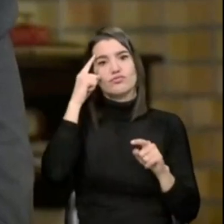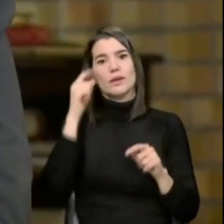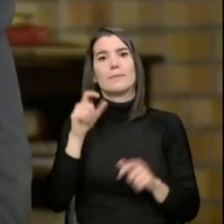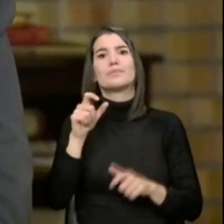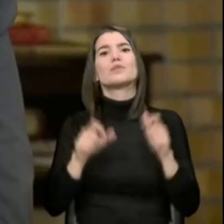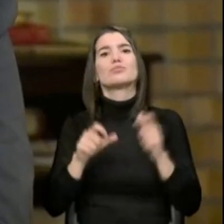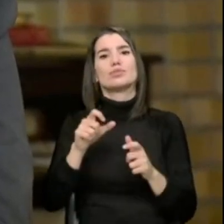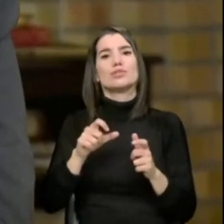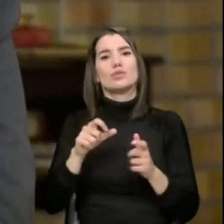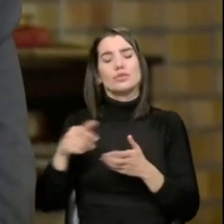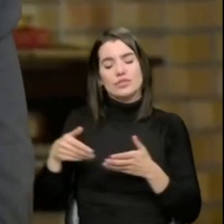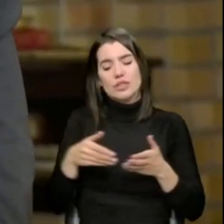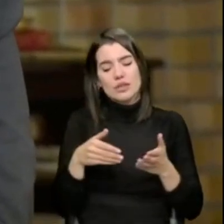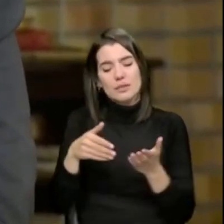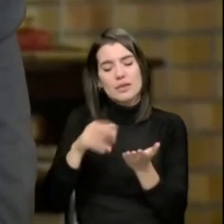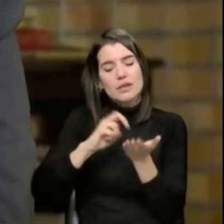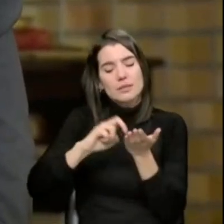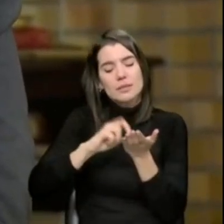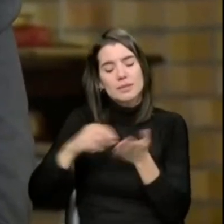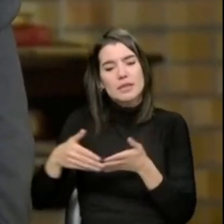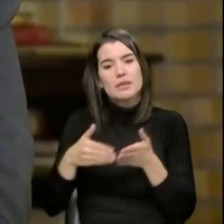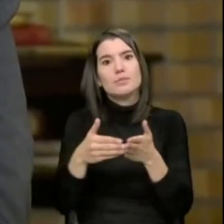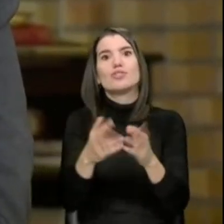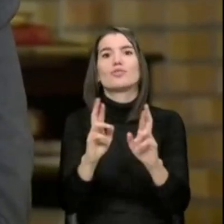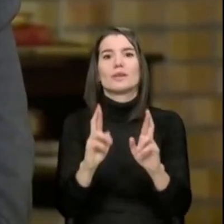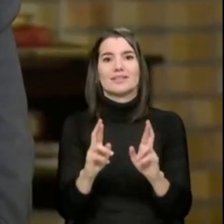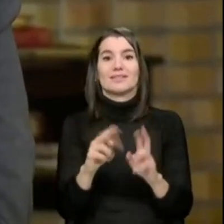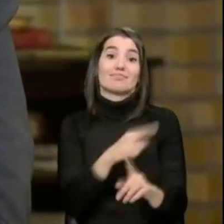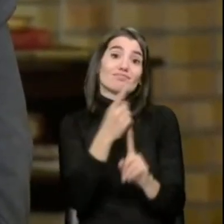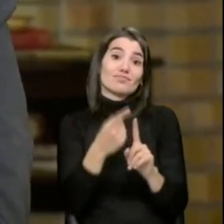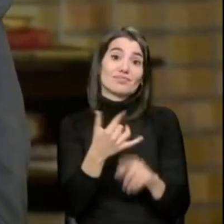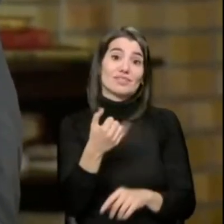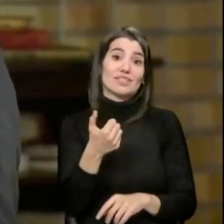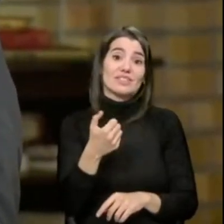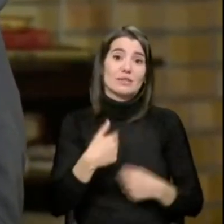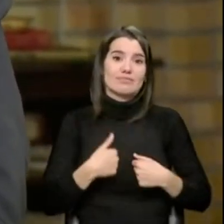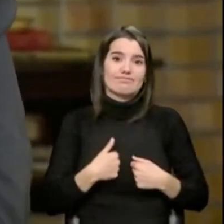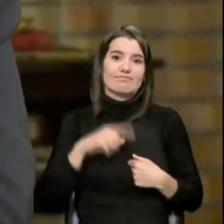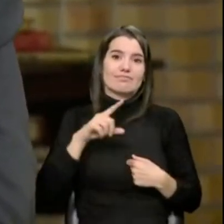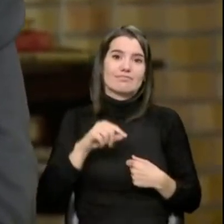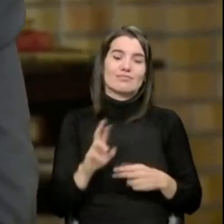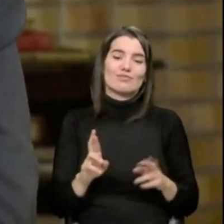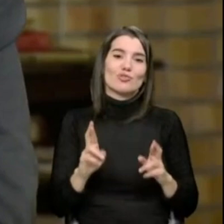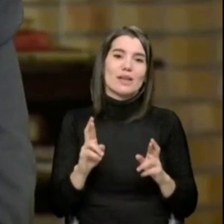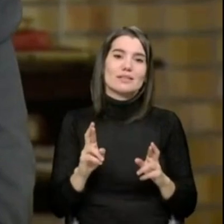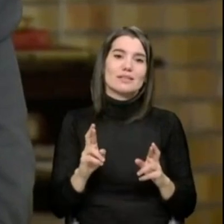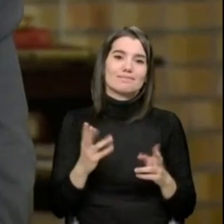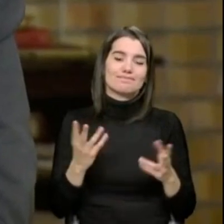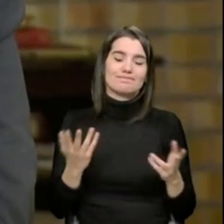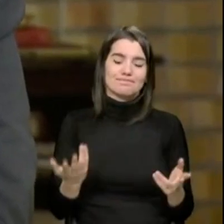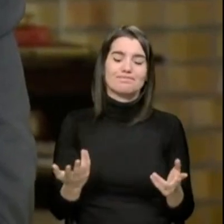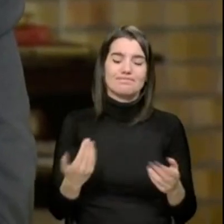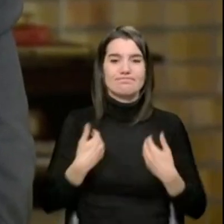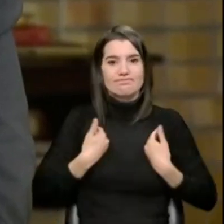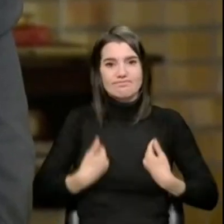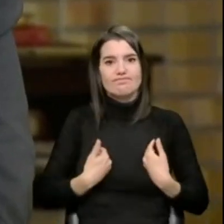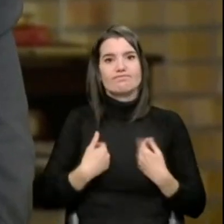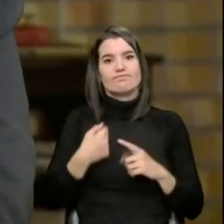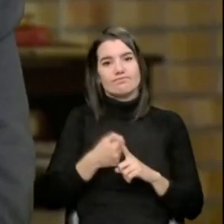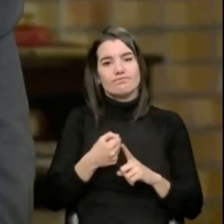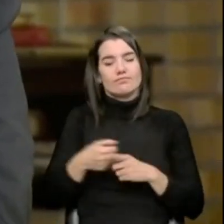de esperança. Então eu começo o ano 2025 como um peregrino de esperança, portanto, e nesse sentido um peregrino da